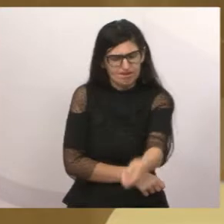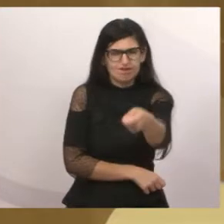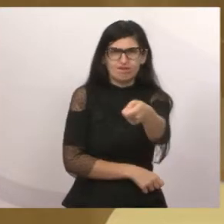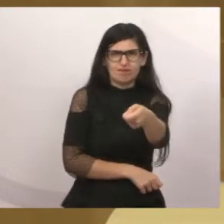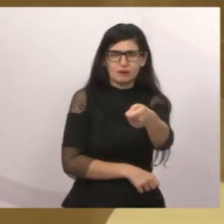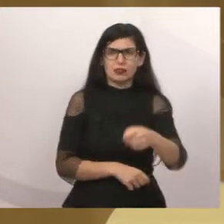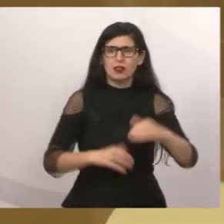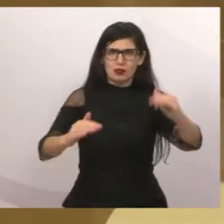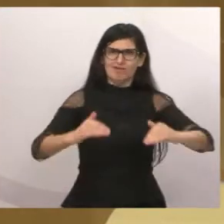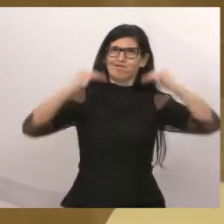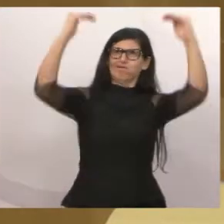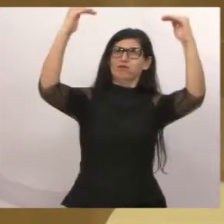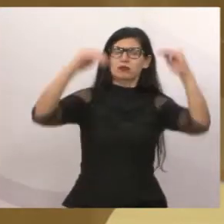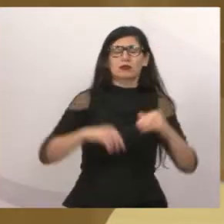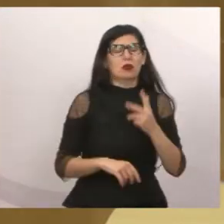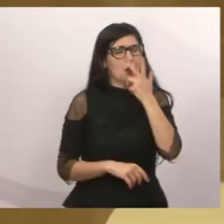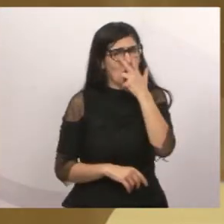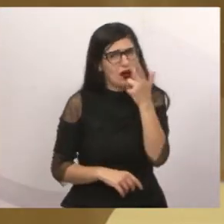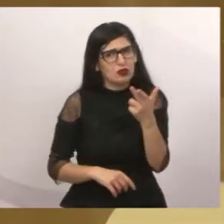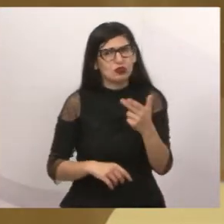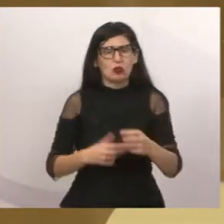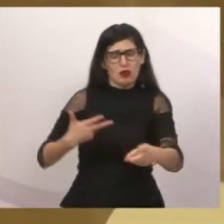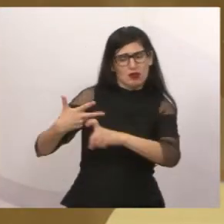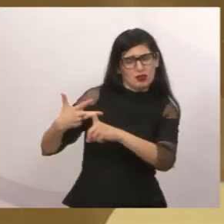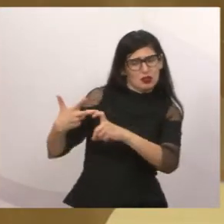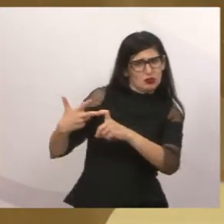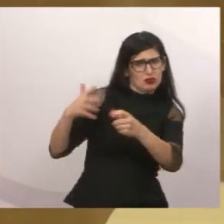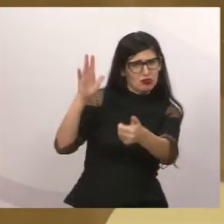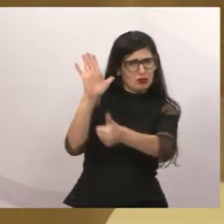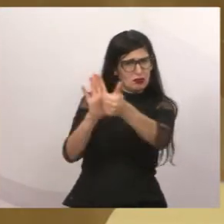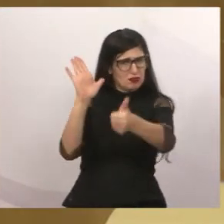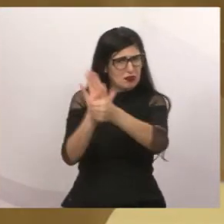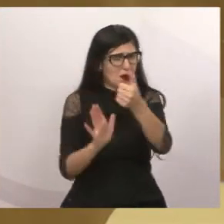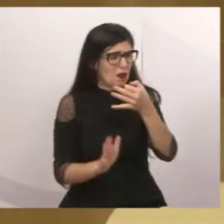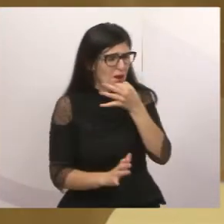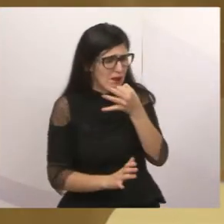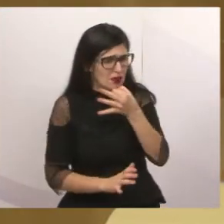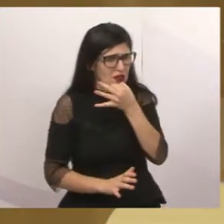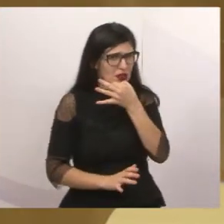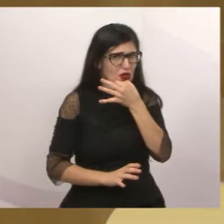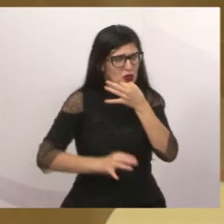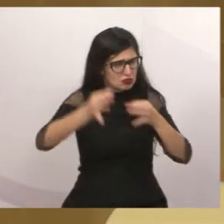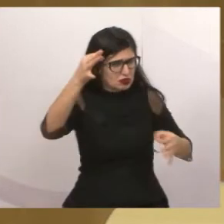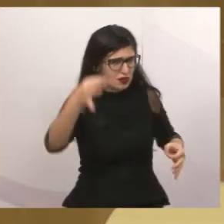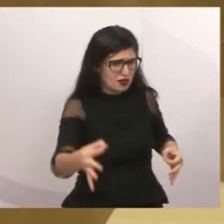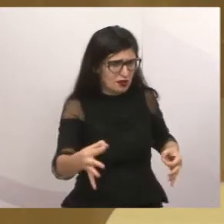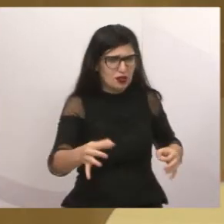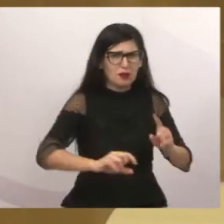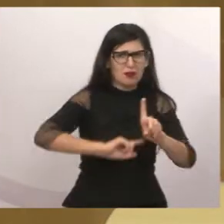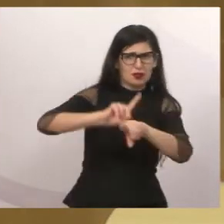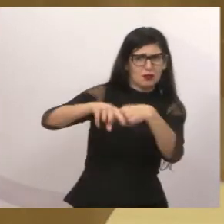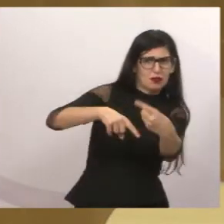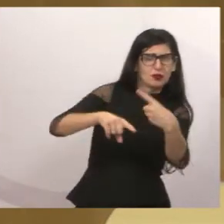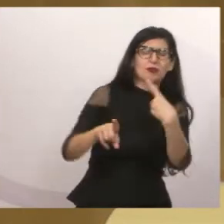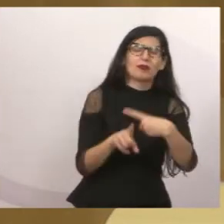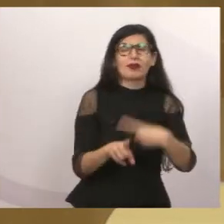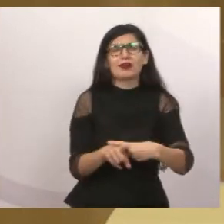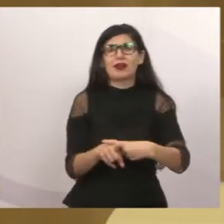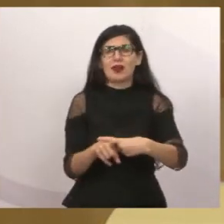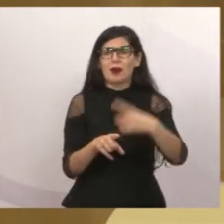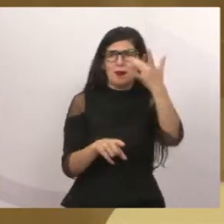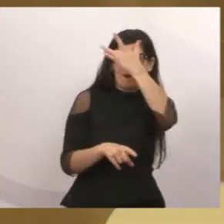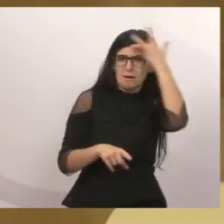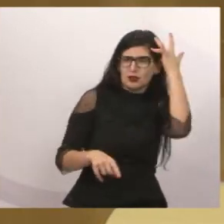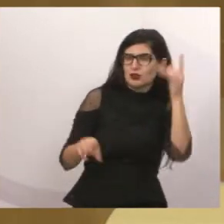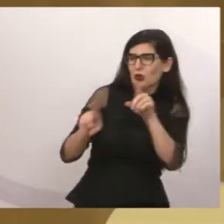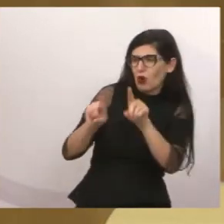discussão com o Executivo para depois não cair de novo naquela questão. O mesmo servidor, com a mesma atribuição, ganhando